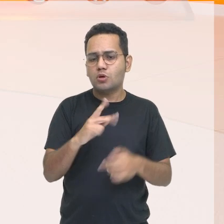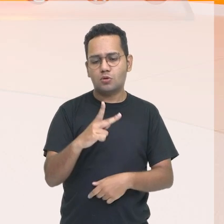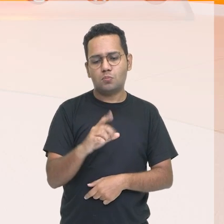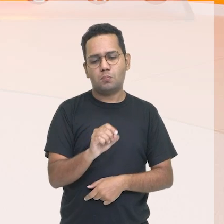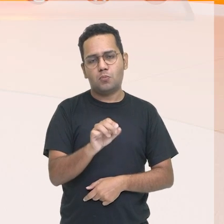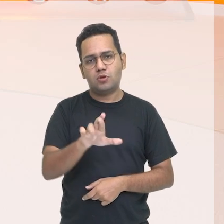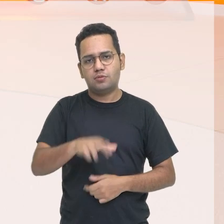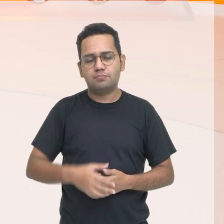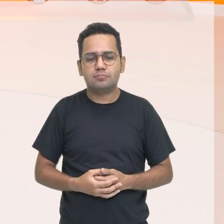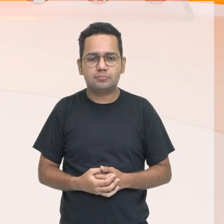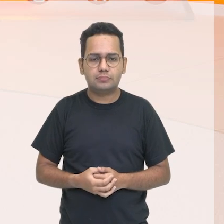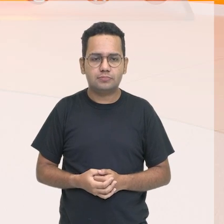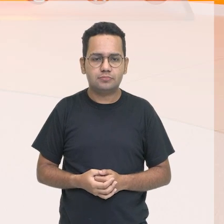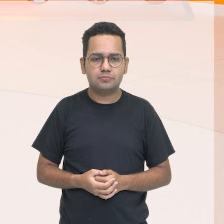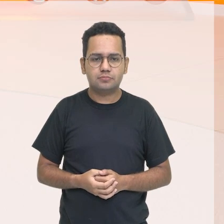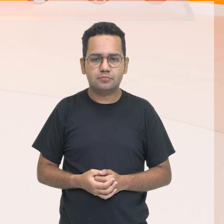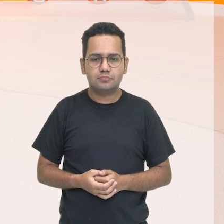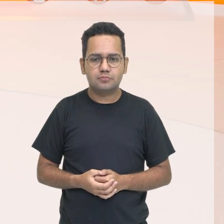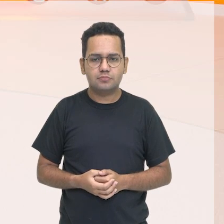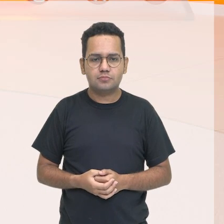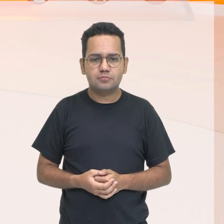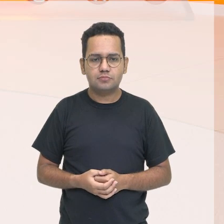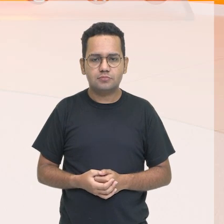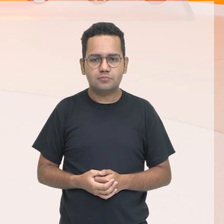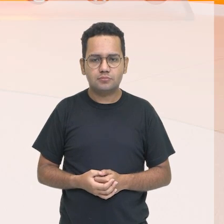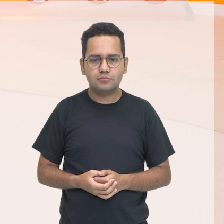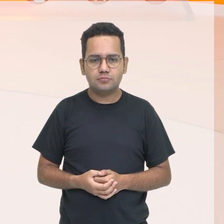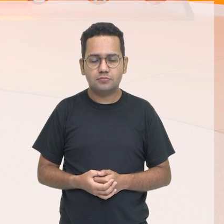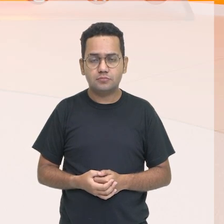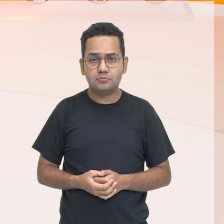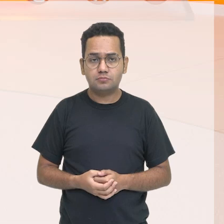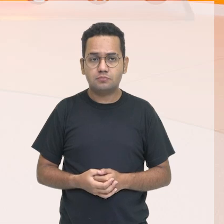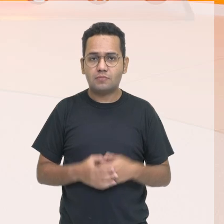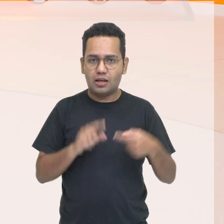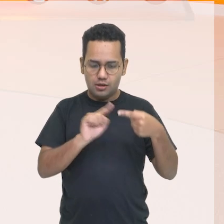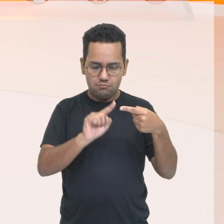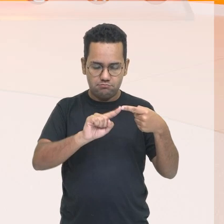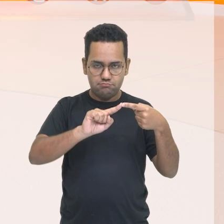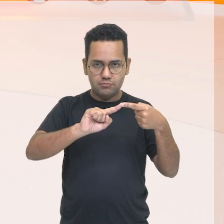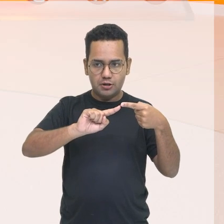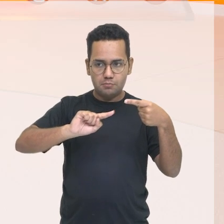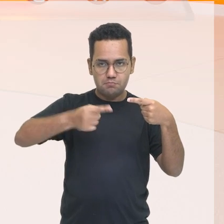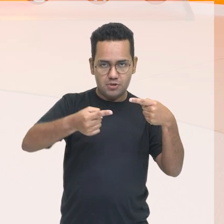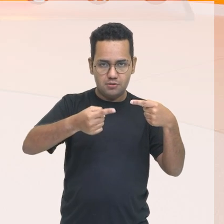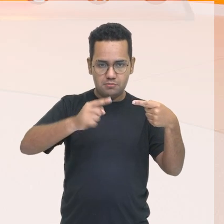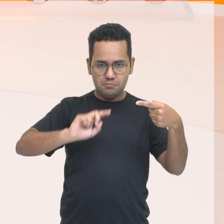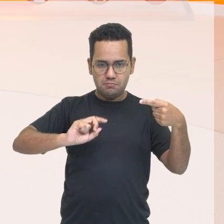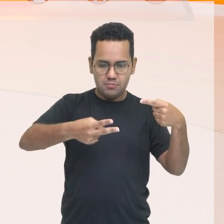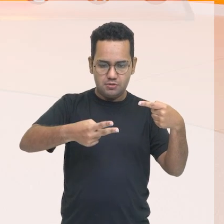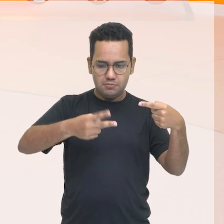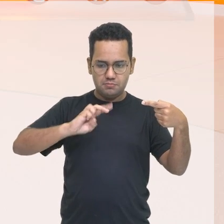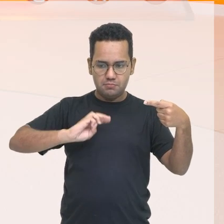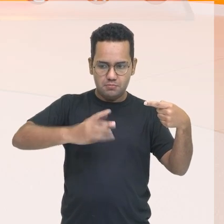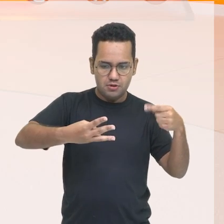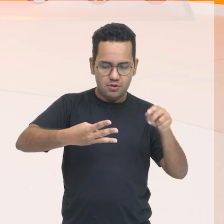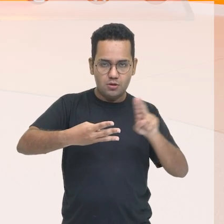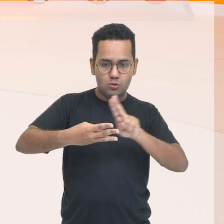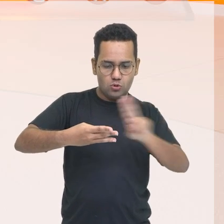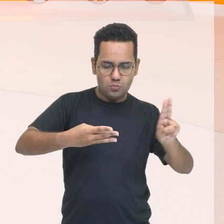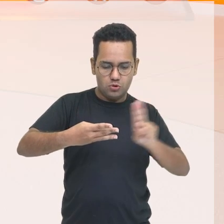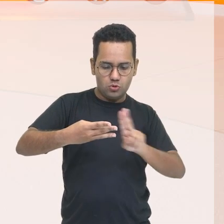Muito bem. Então, nós vamos ver aqui, ó, poder econômico, o poder ideológico e o poder